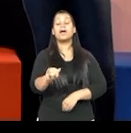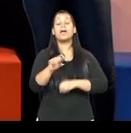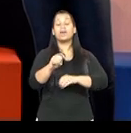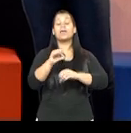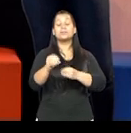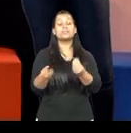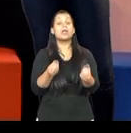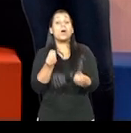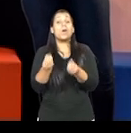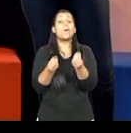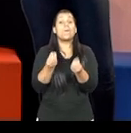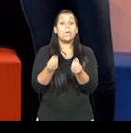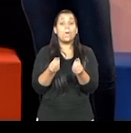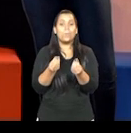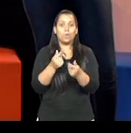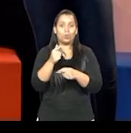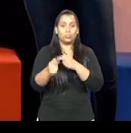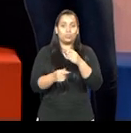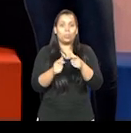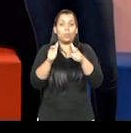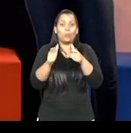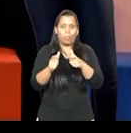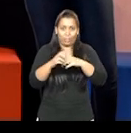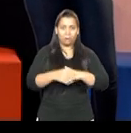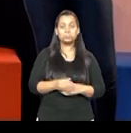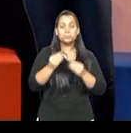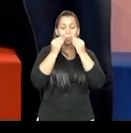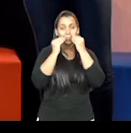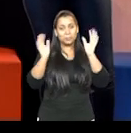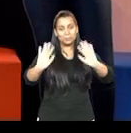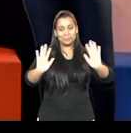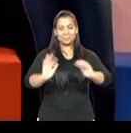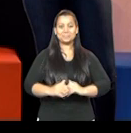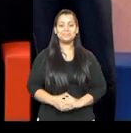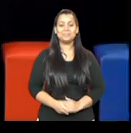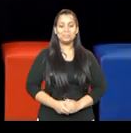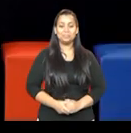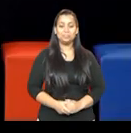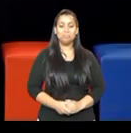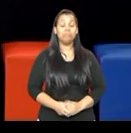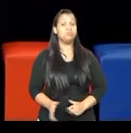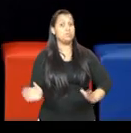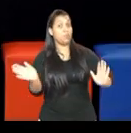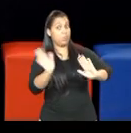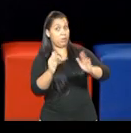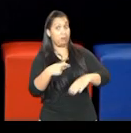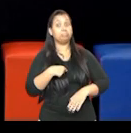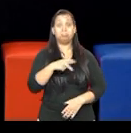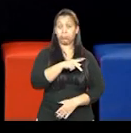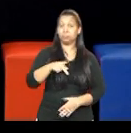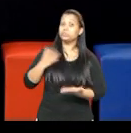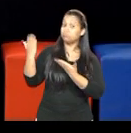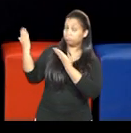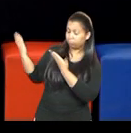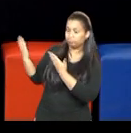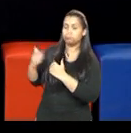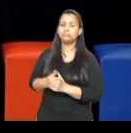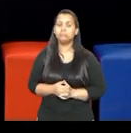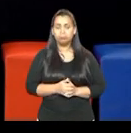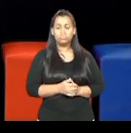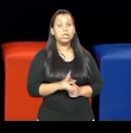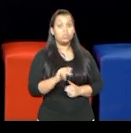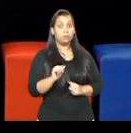nossa orientação geográfica. Um beijo e até mais! Olá, eu sou o professor Adriano e nós